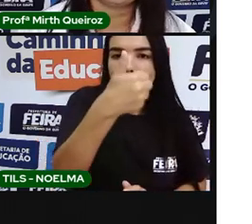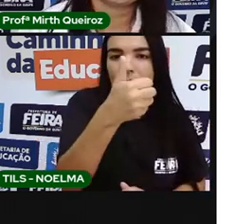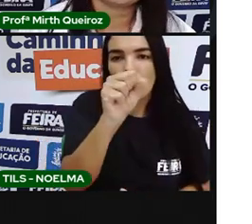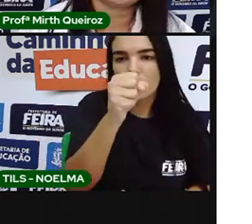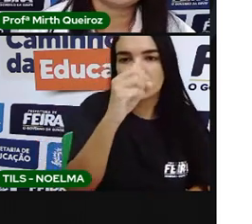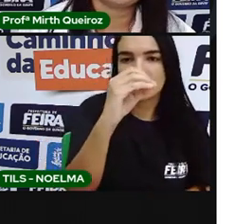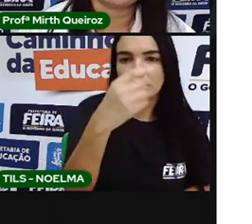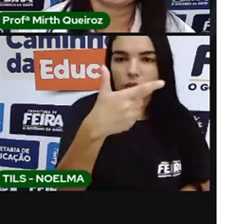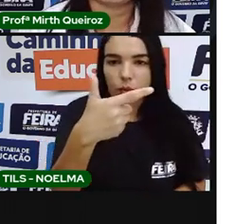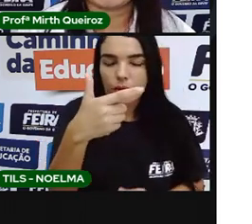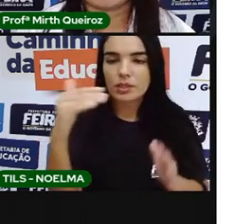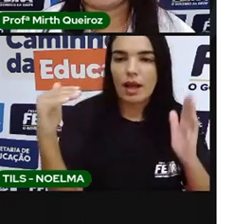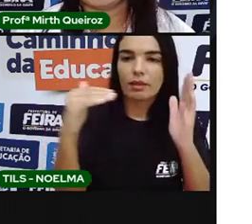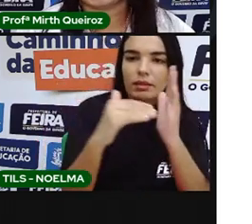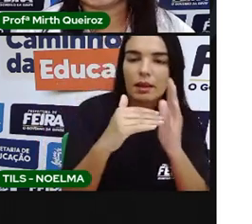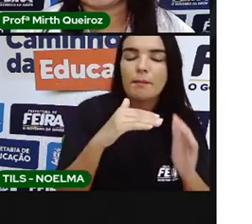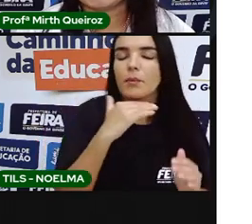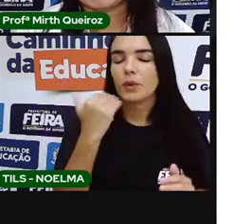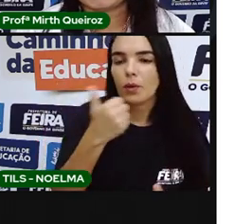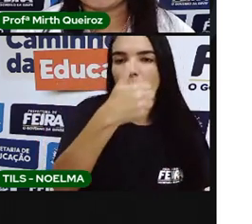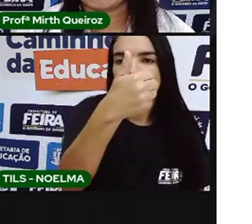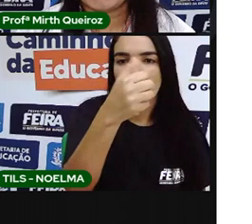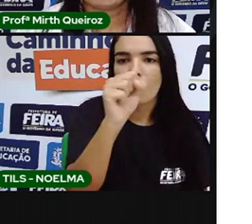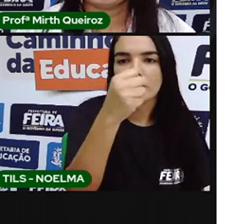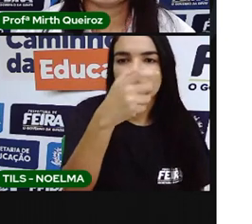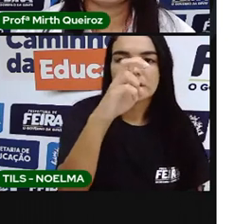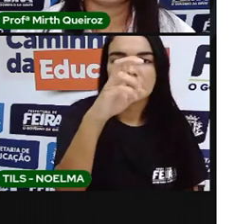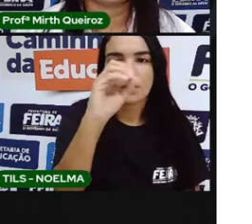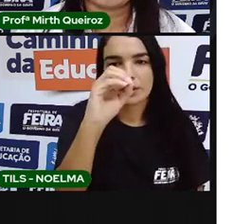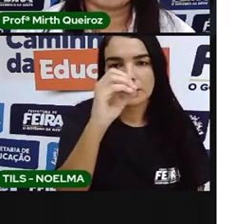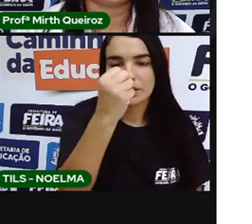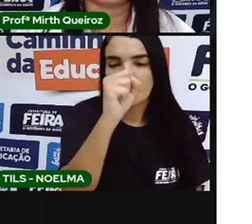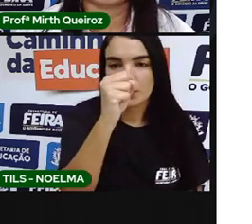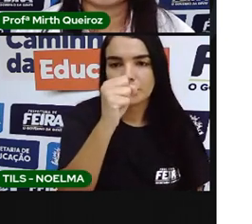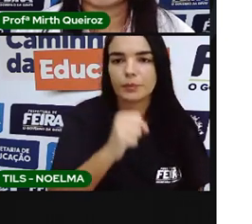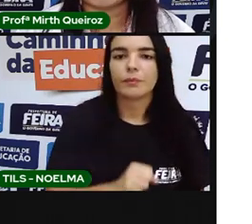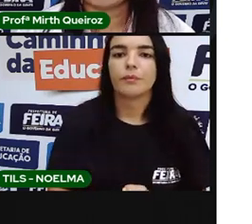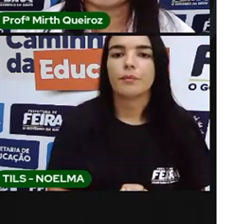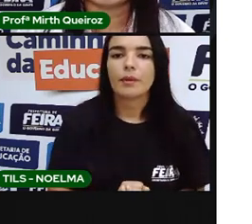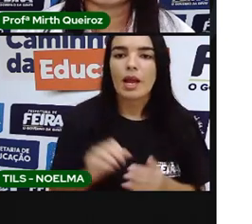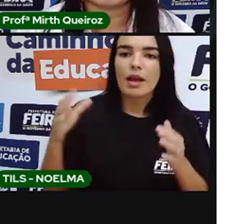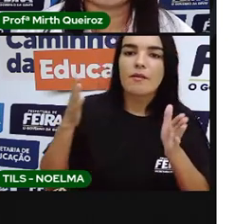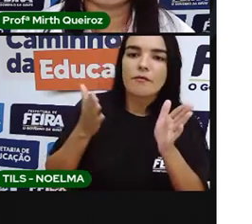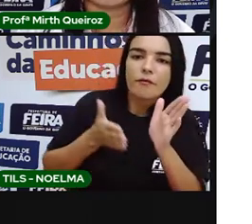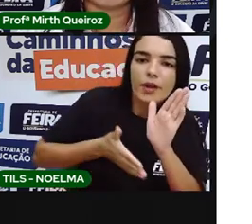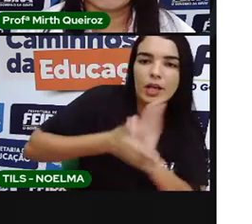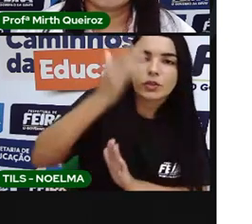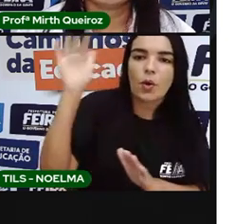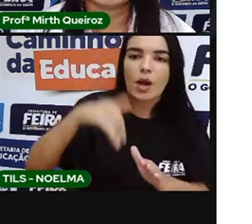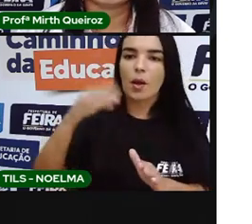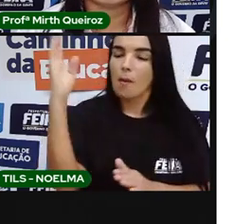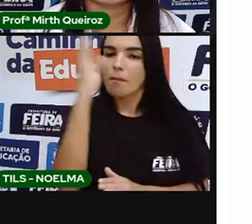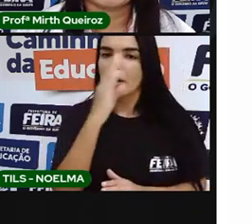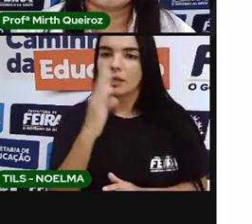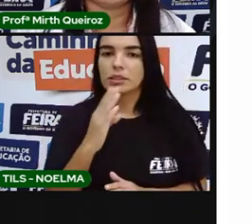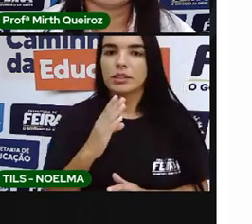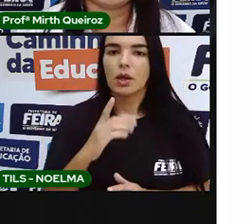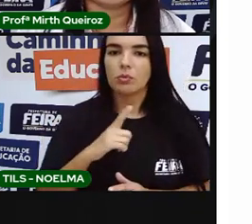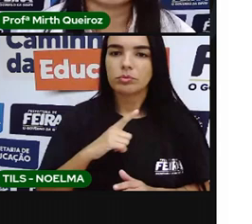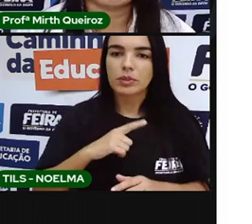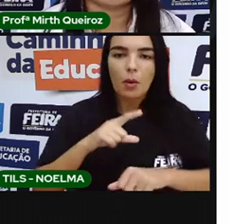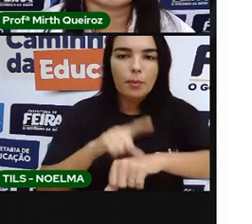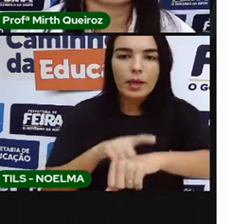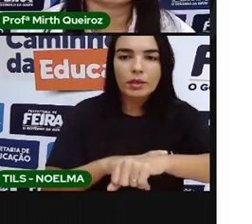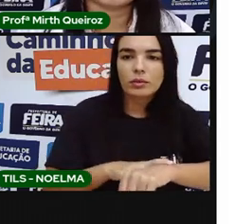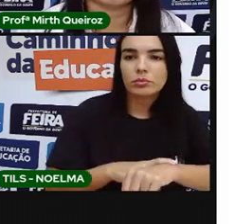o período de 1822 a 1805 pintando os povos e costumes encontrou o dindas